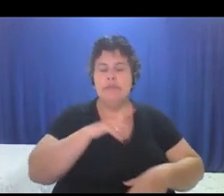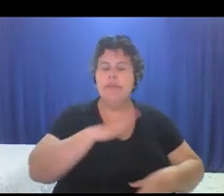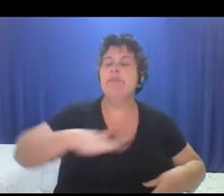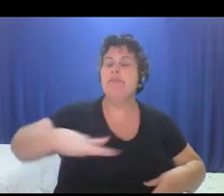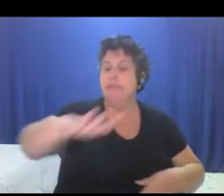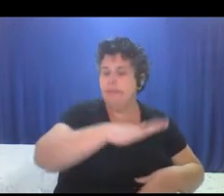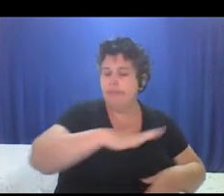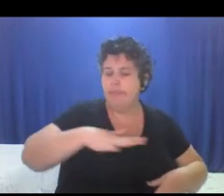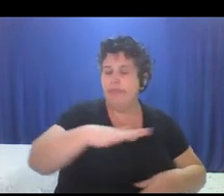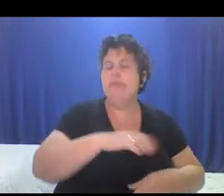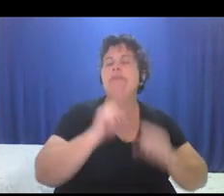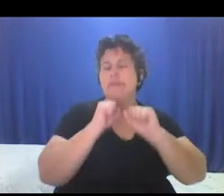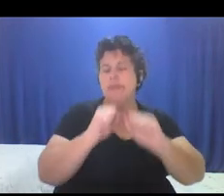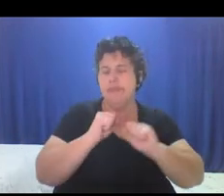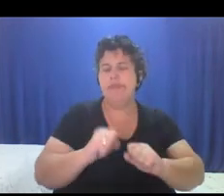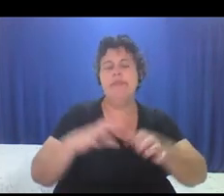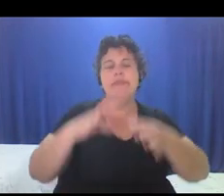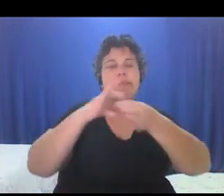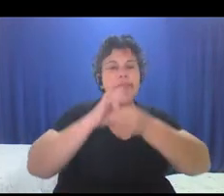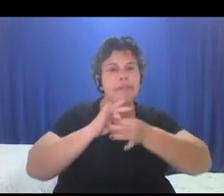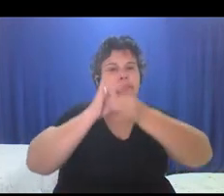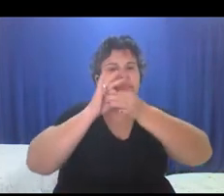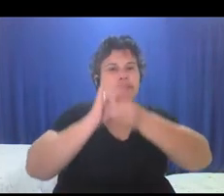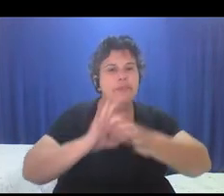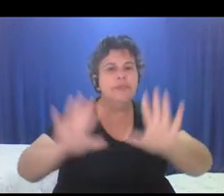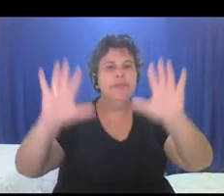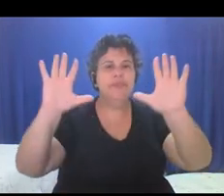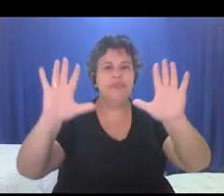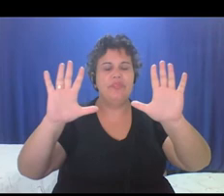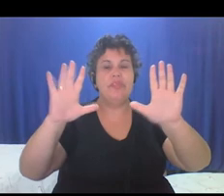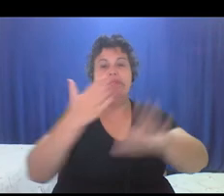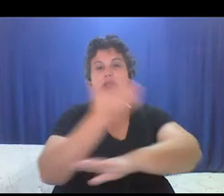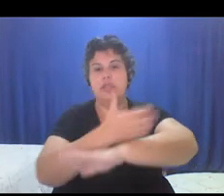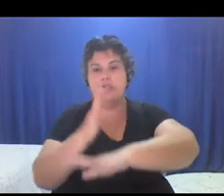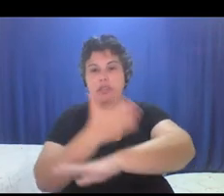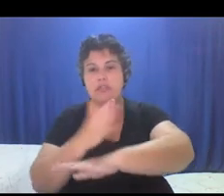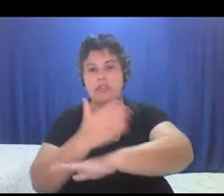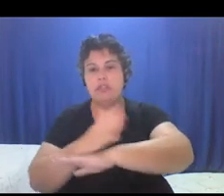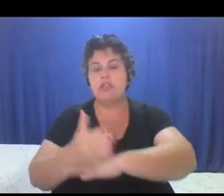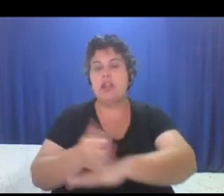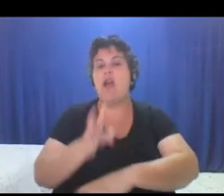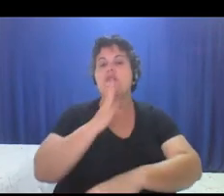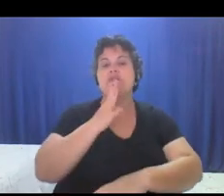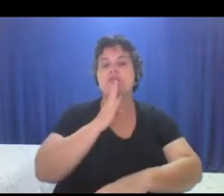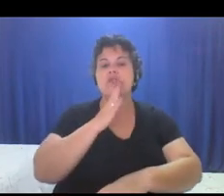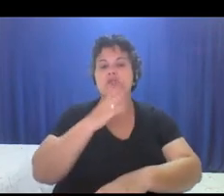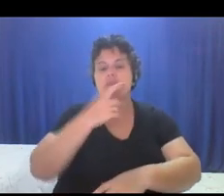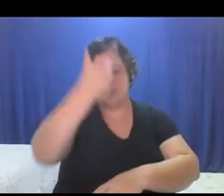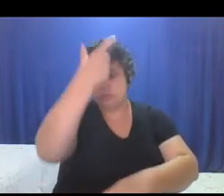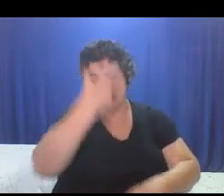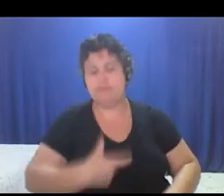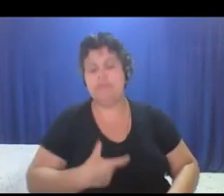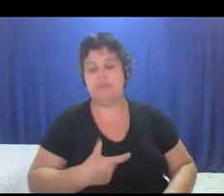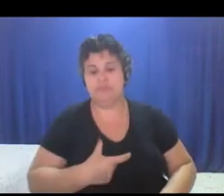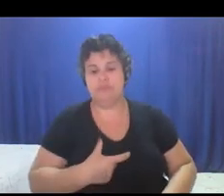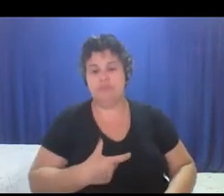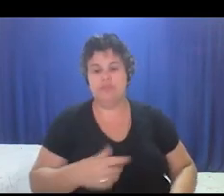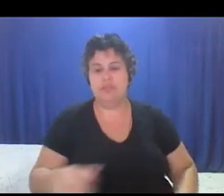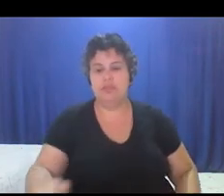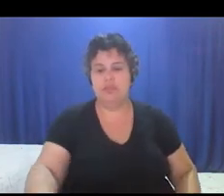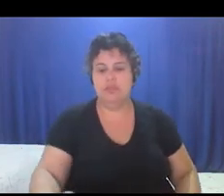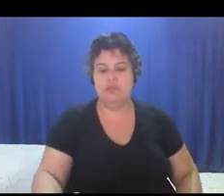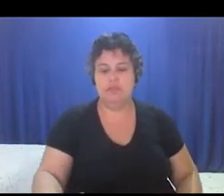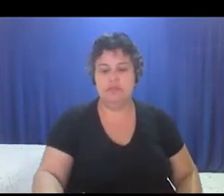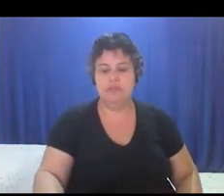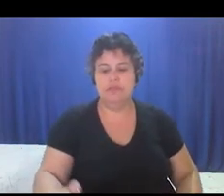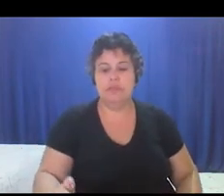capas, exercitar o autoconhecimento, igual o Marlon falou, e serem protagonistas aí das trajetórias delas, né, Ju? Sim, e um